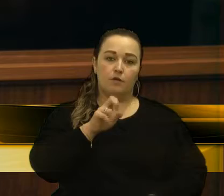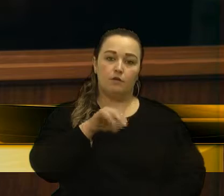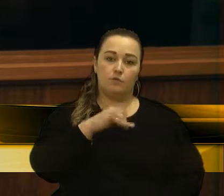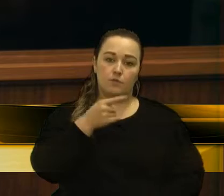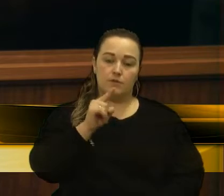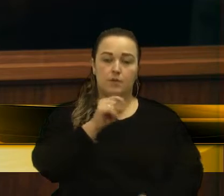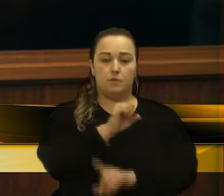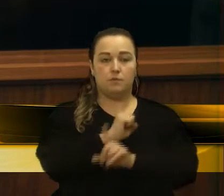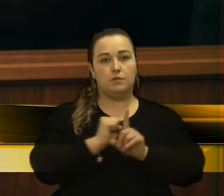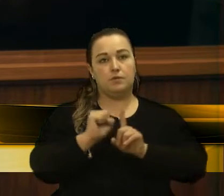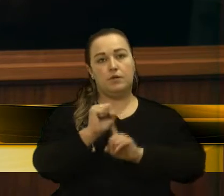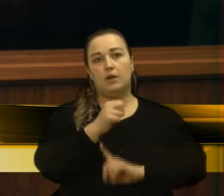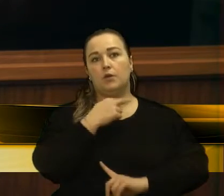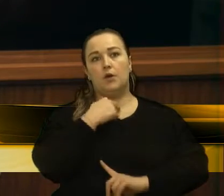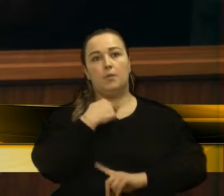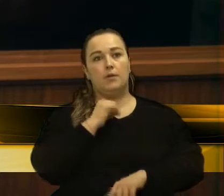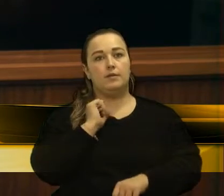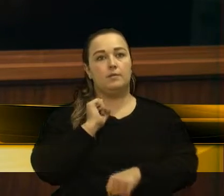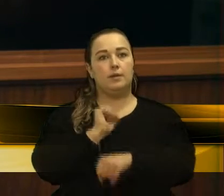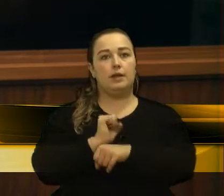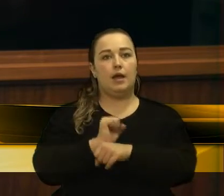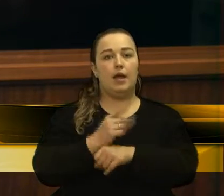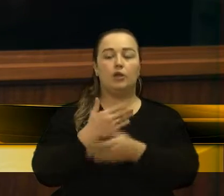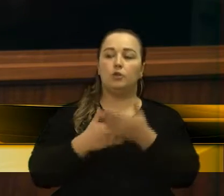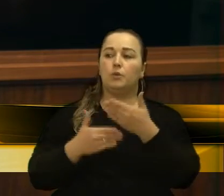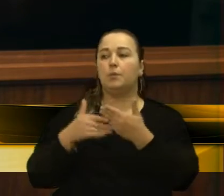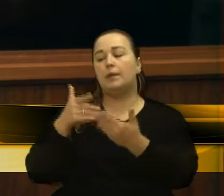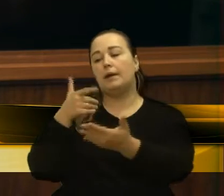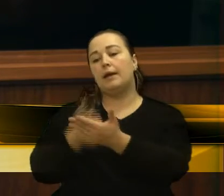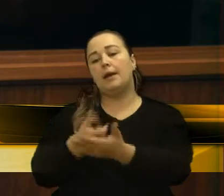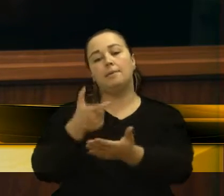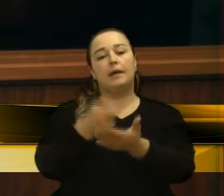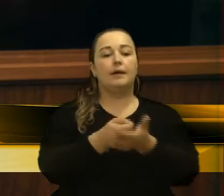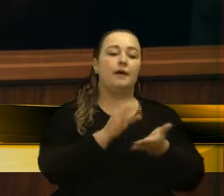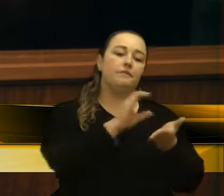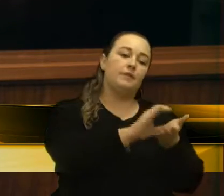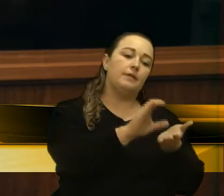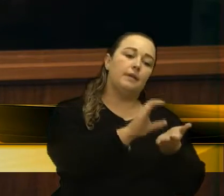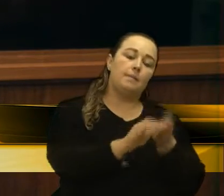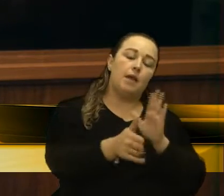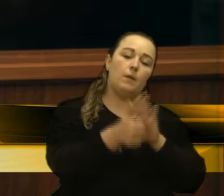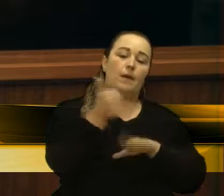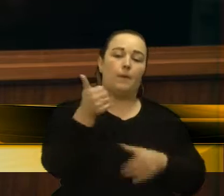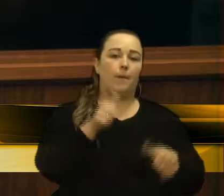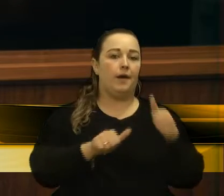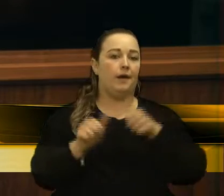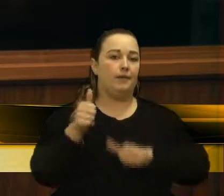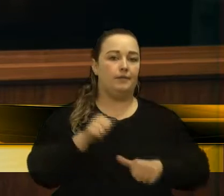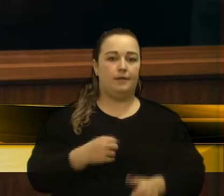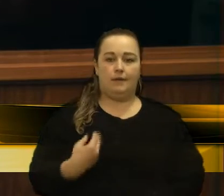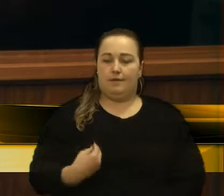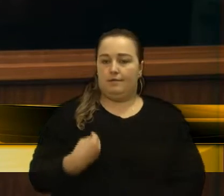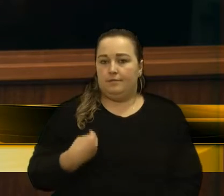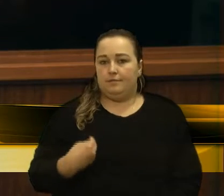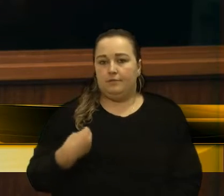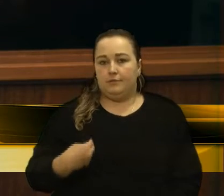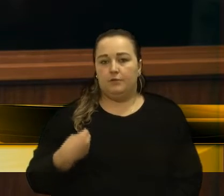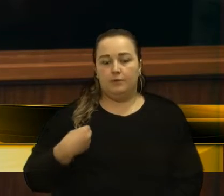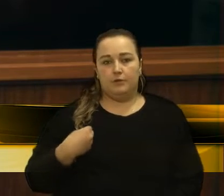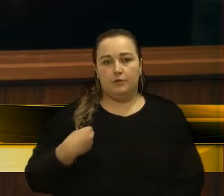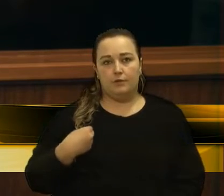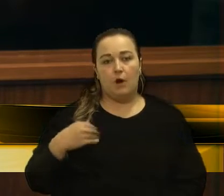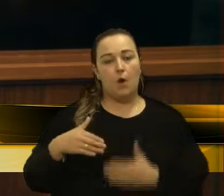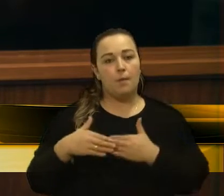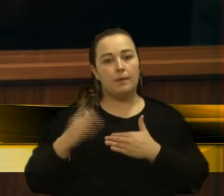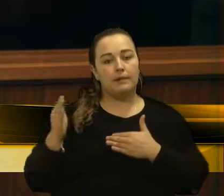para esperar todo mundo pagar imposto, investir na cidade, melhorar a qualidade de vida, aumentar o valor da terra e aí